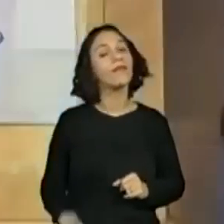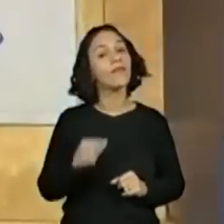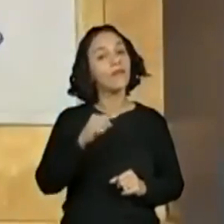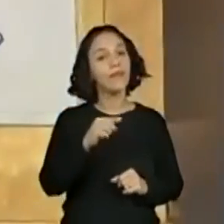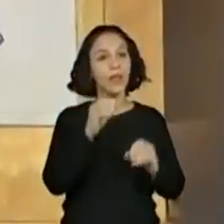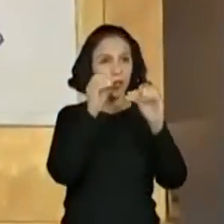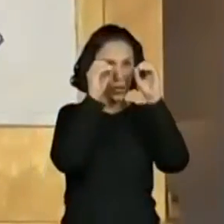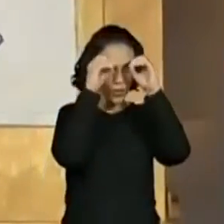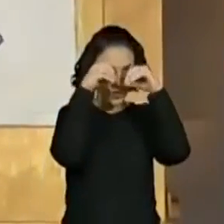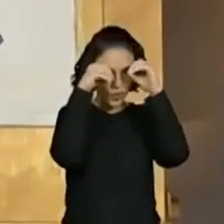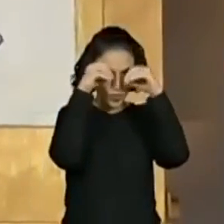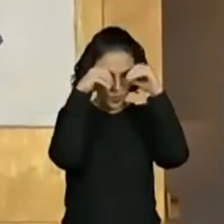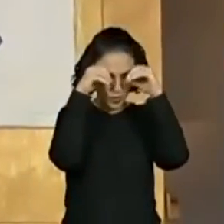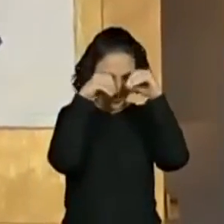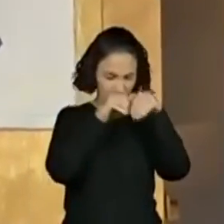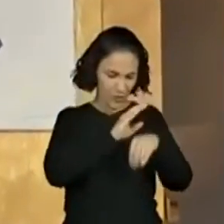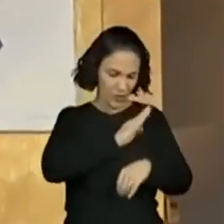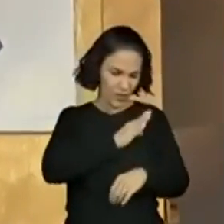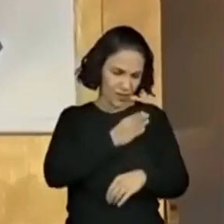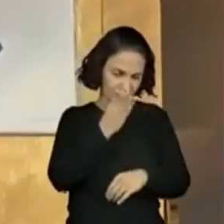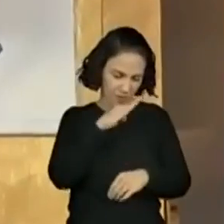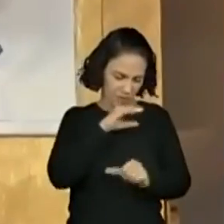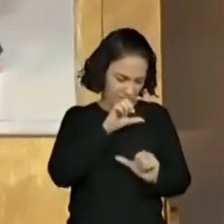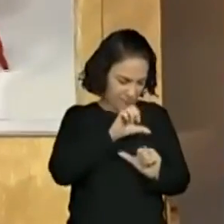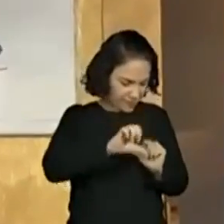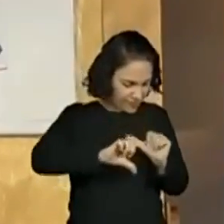tem seu coração